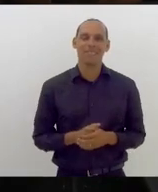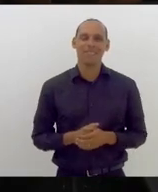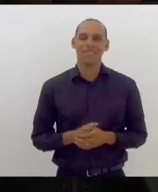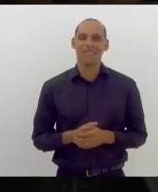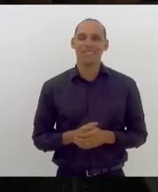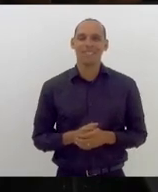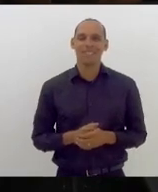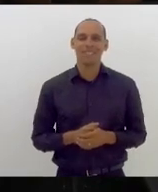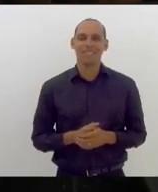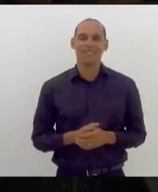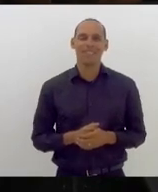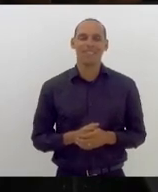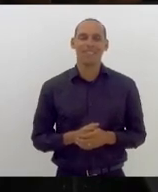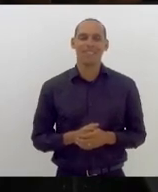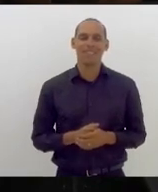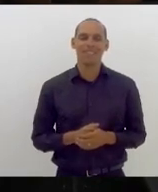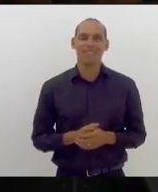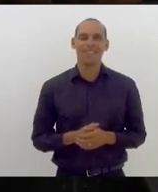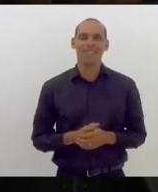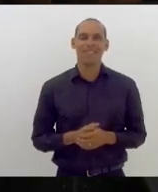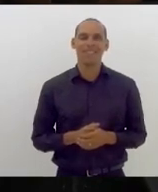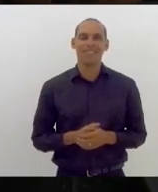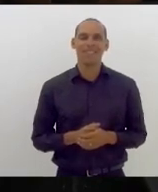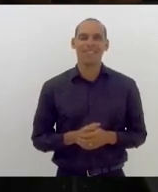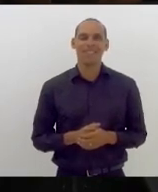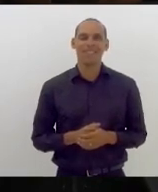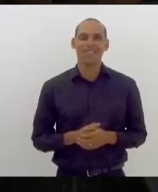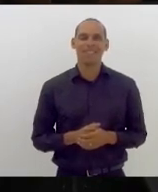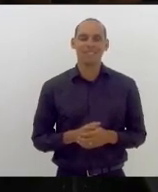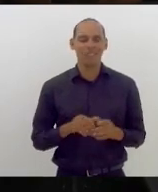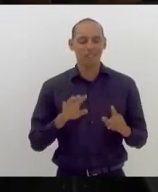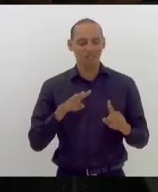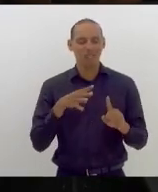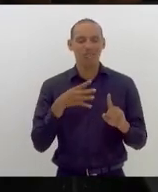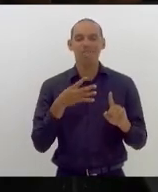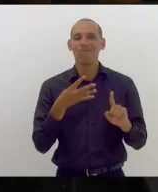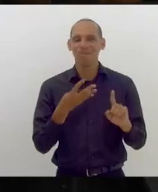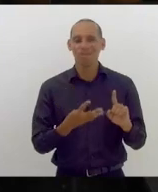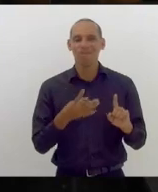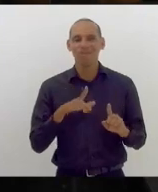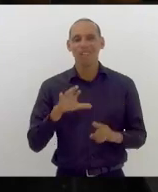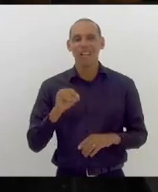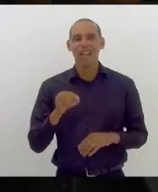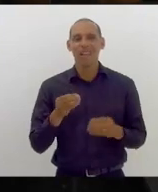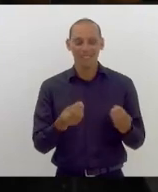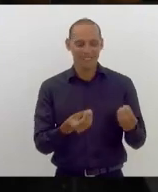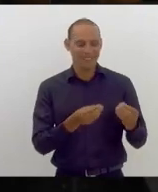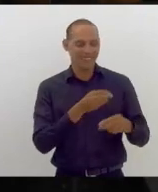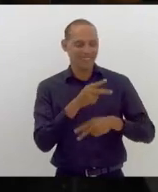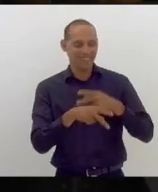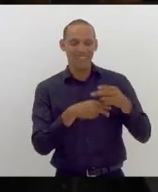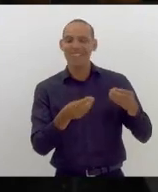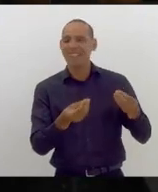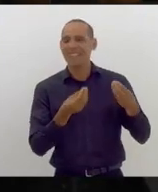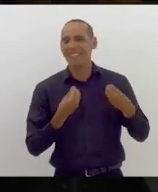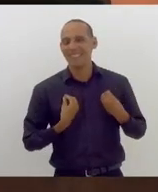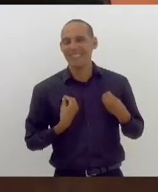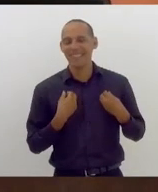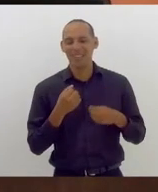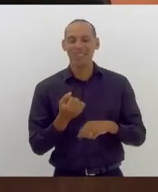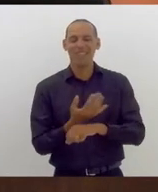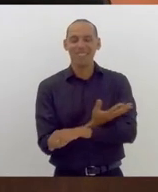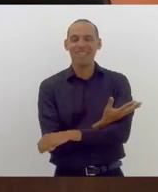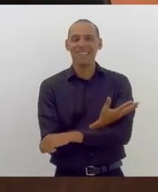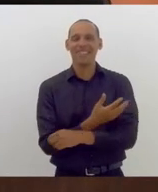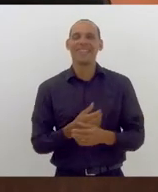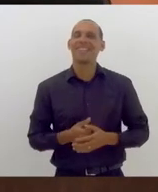e nessa grande homenagem aqui que o Léo me aprontou aqui, mas que me emocionou muito.